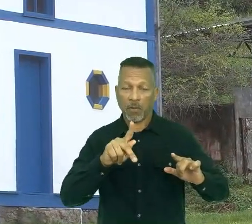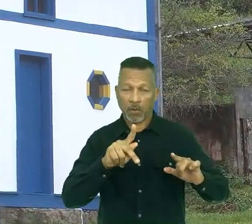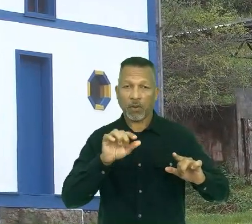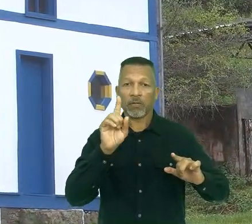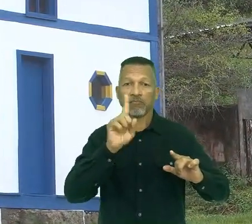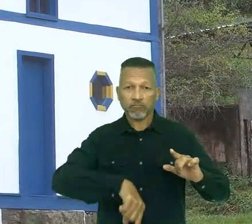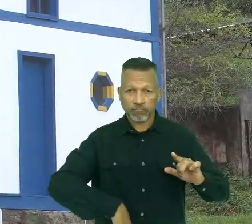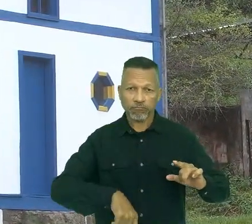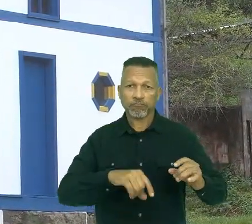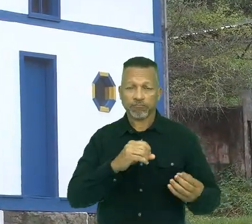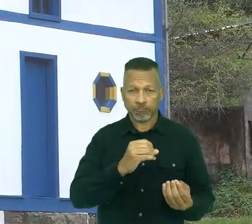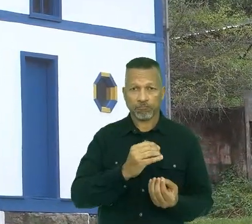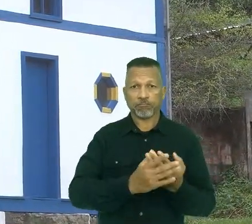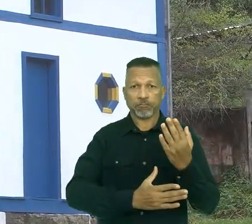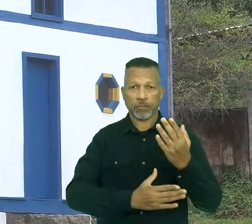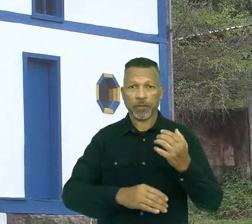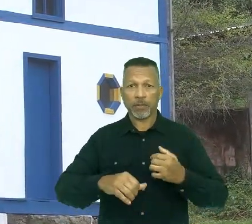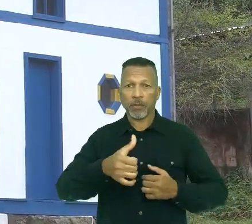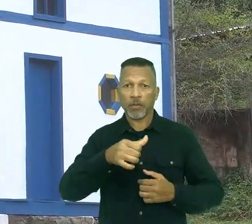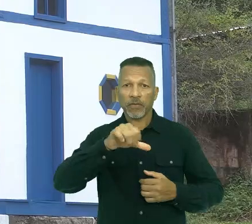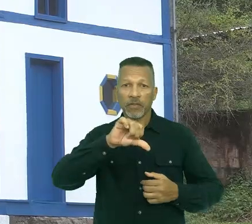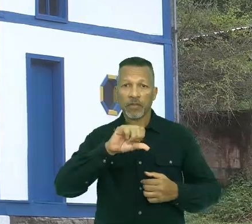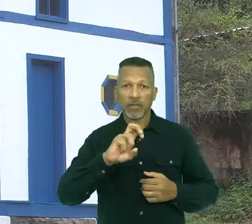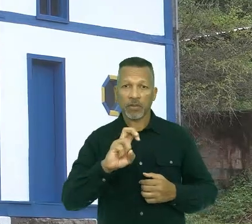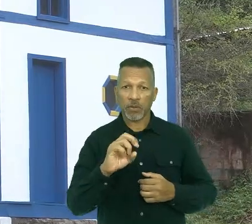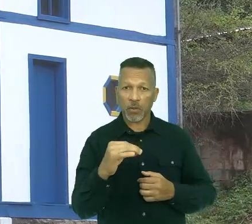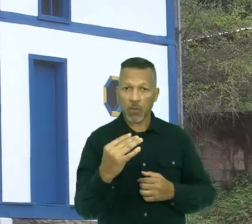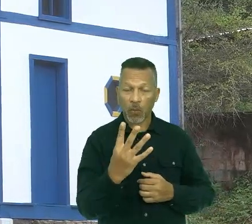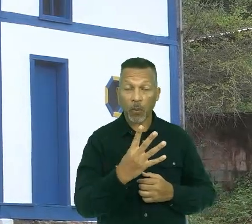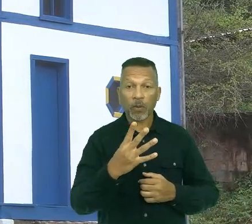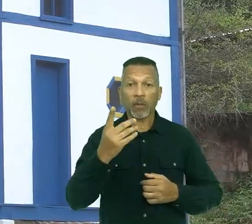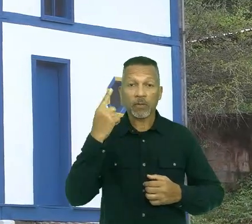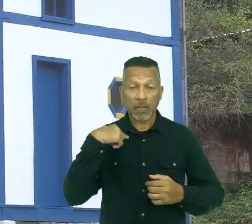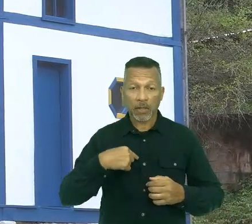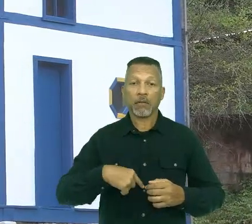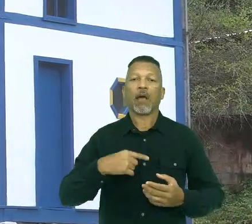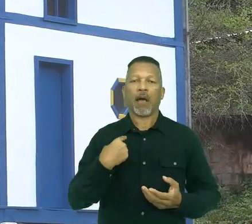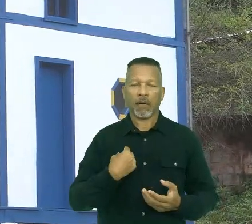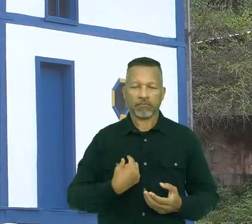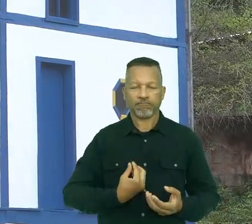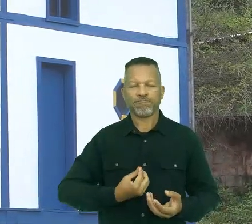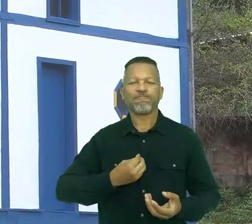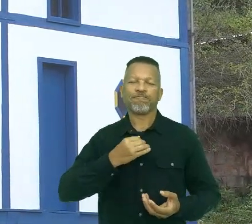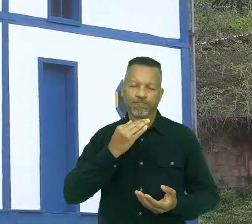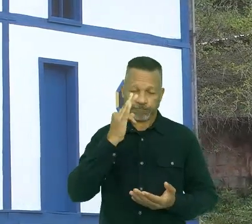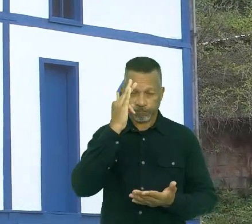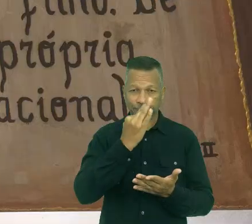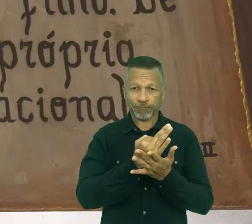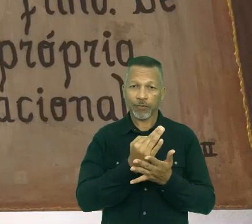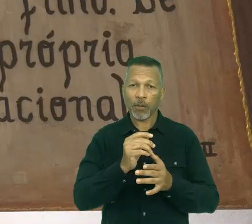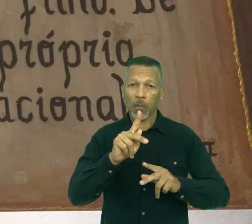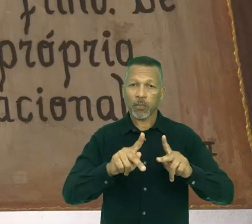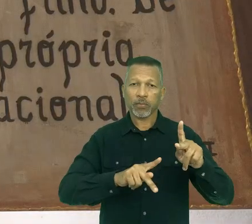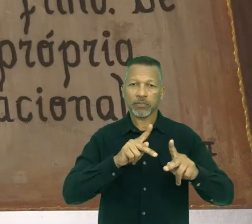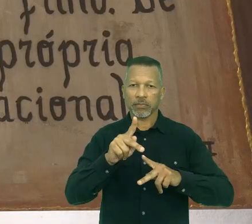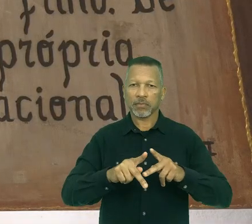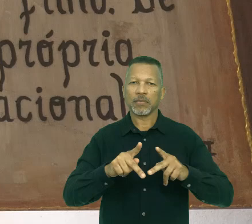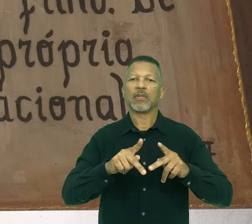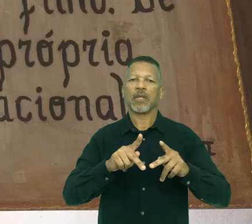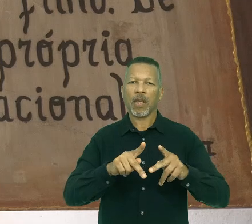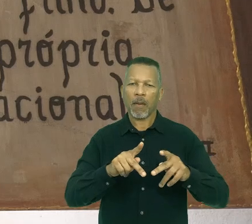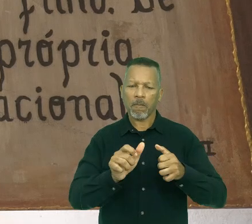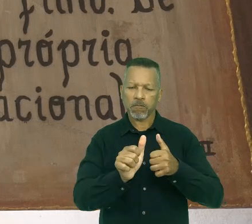Ipaneminha, inaugurada em 1954, guarda a alma e a fé de um povo. É ao redor